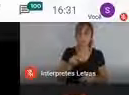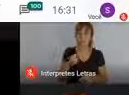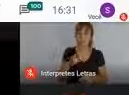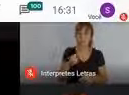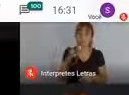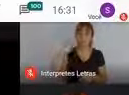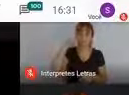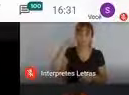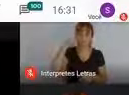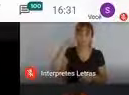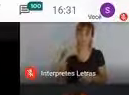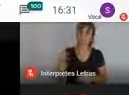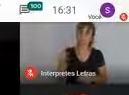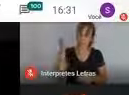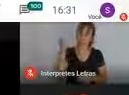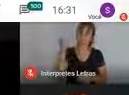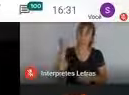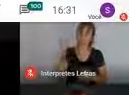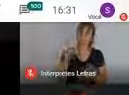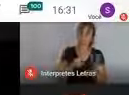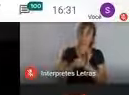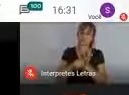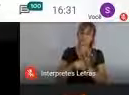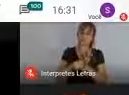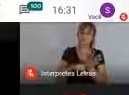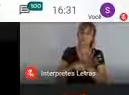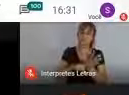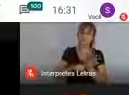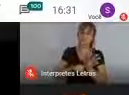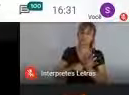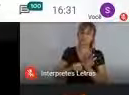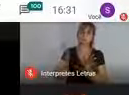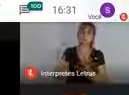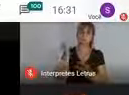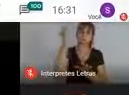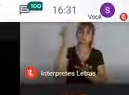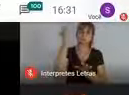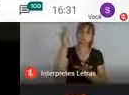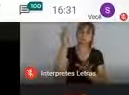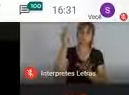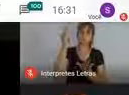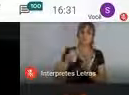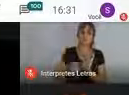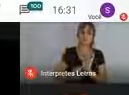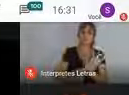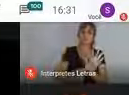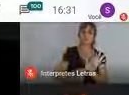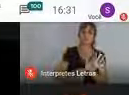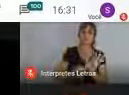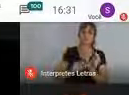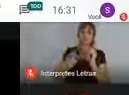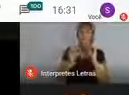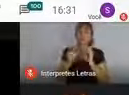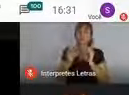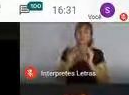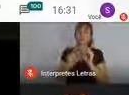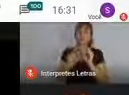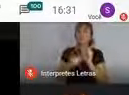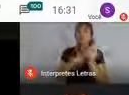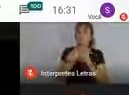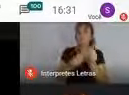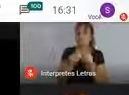Esses professores, esses pesquisadores, então, cunharam uma nova forma de abordar a variação